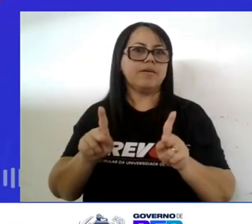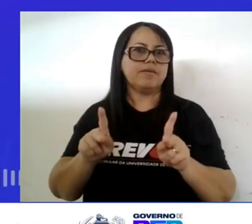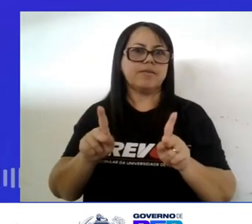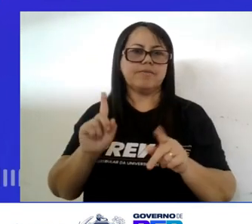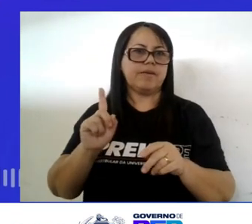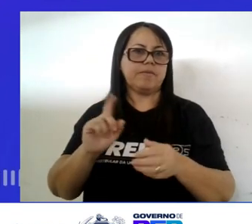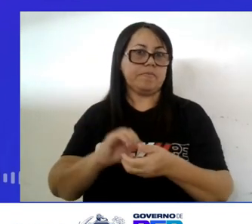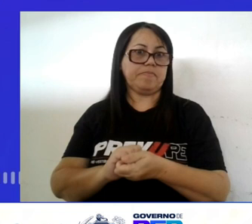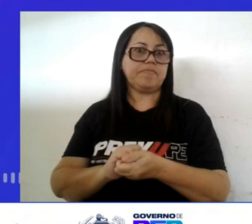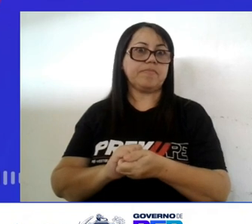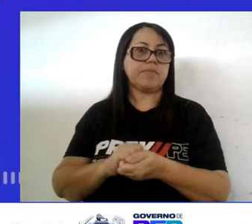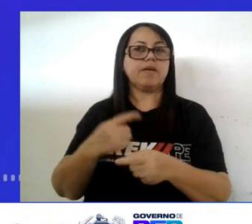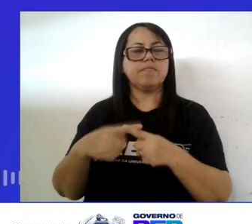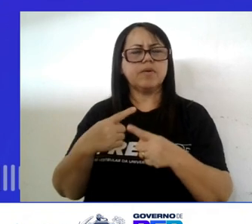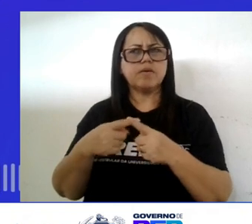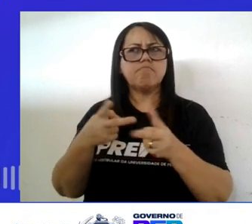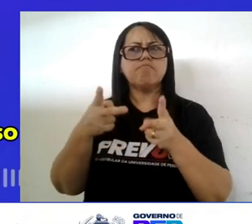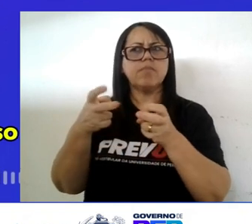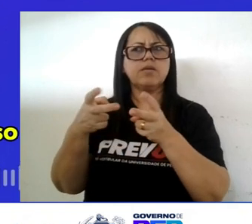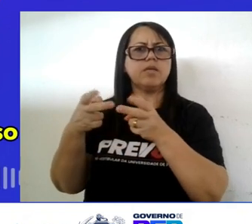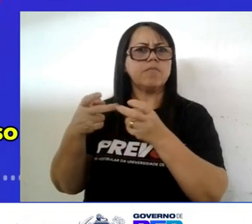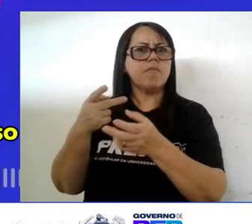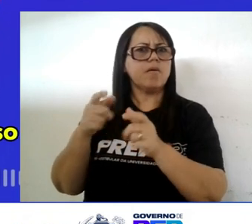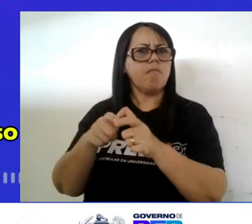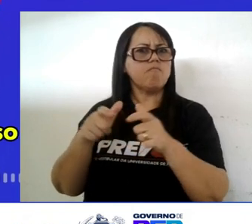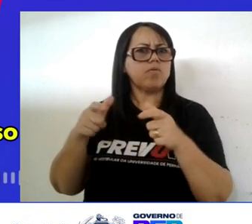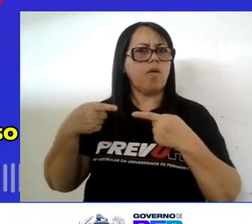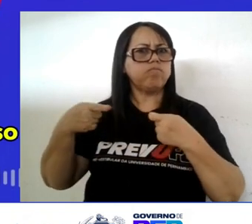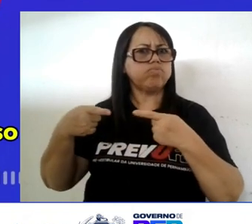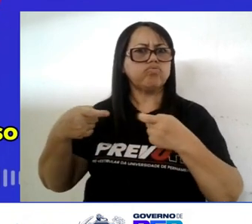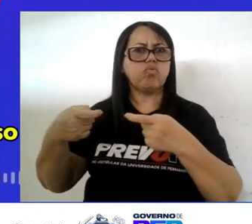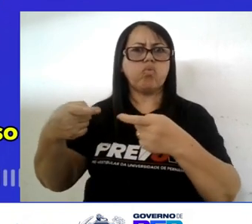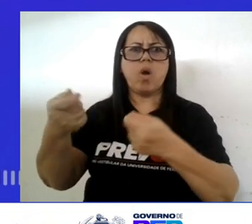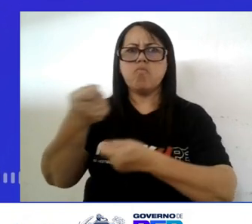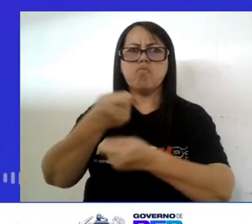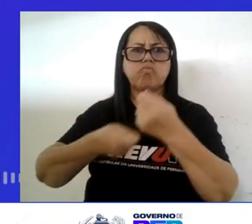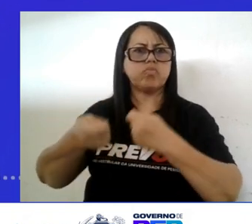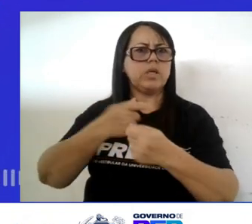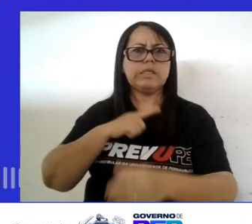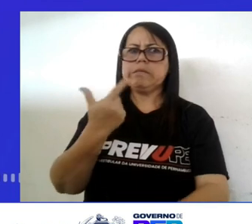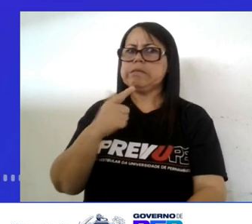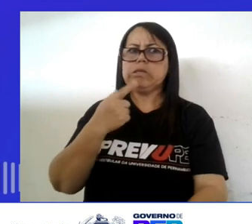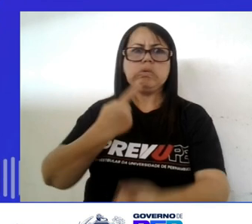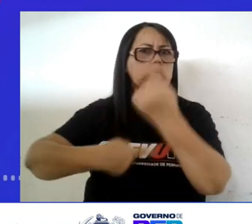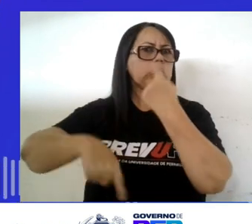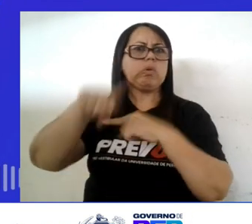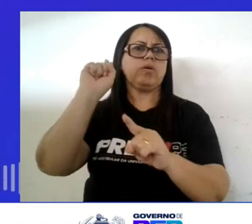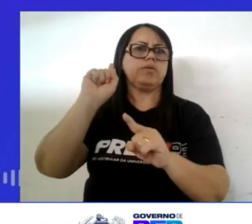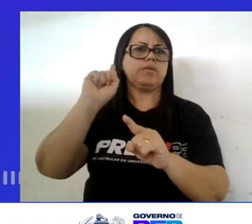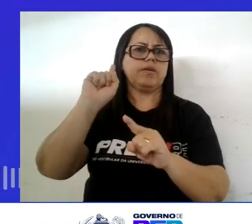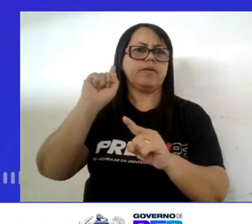ultimamente vemos um aumento nos conflitos e as negociações não apresentam sucesso muitas